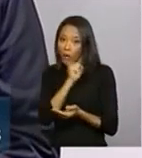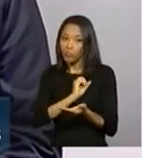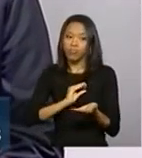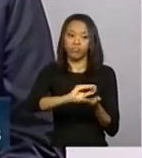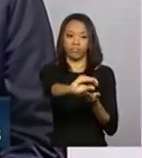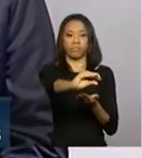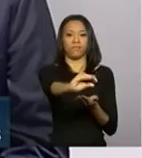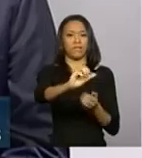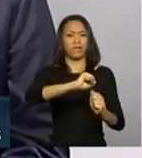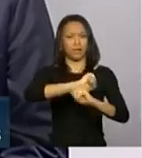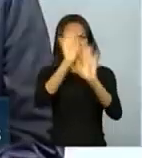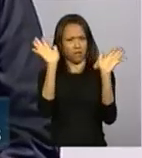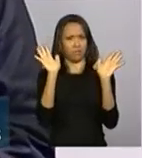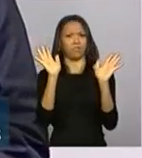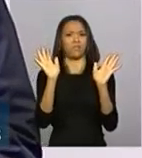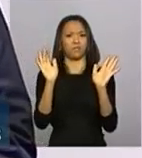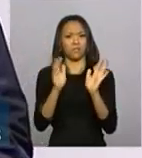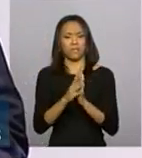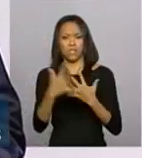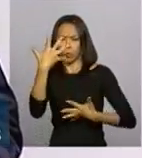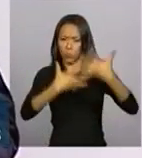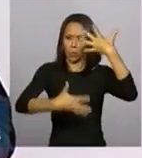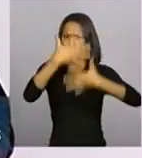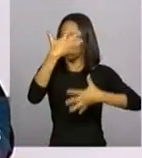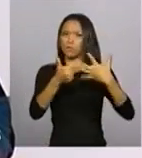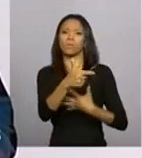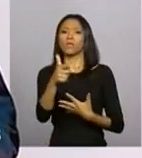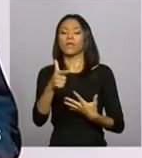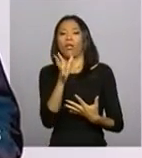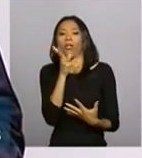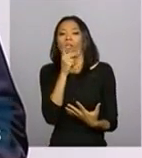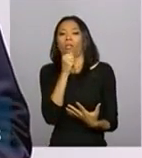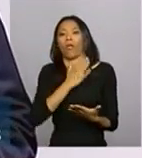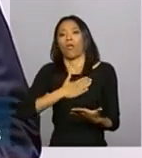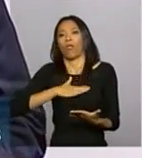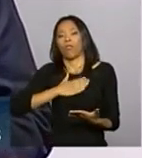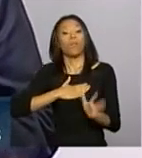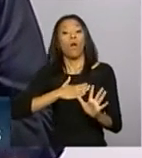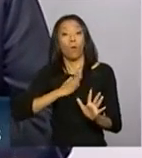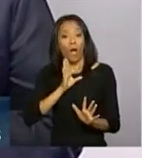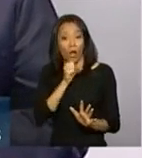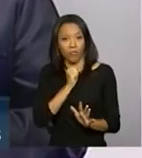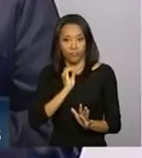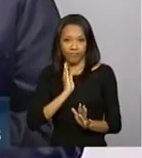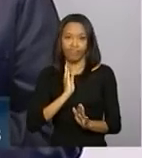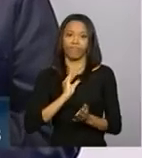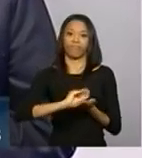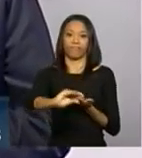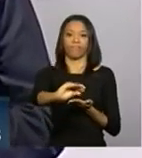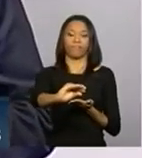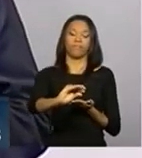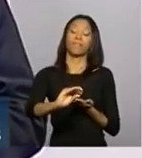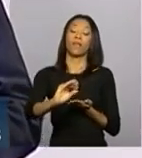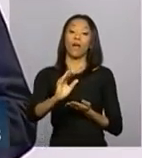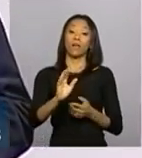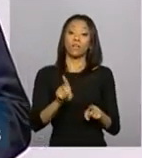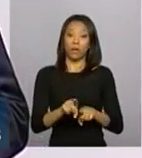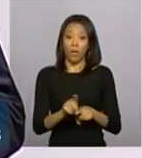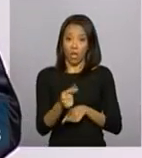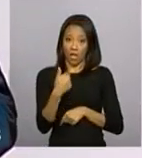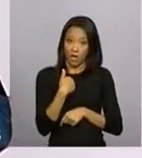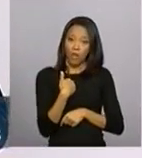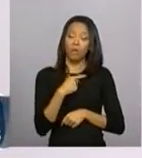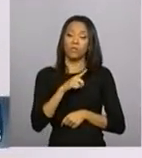de clareza e transparência e e o mínimo de burocracia. Enfim, a mim e a uma grande equipe